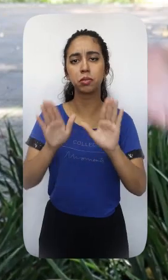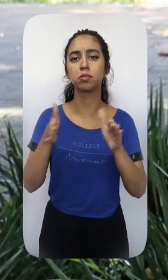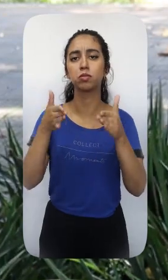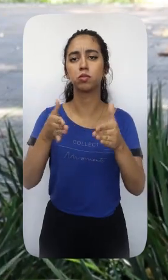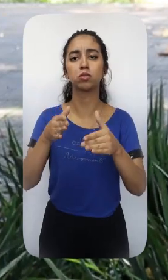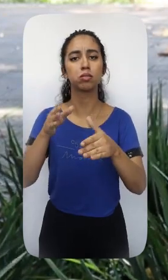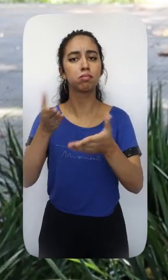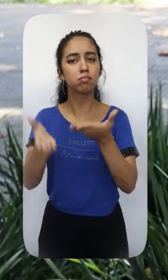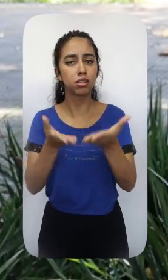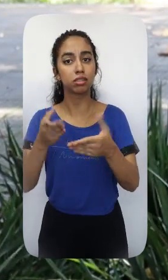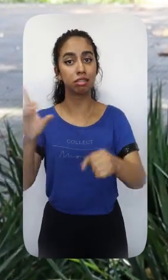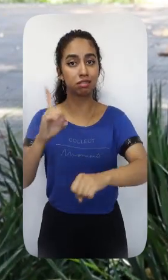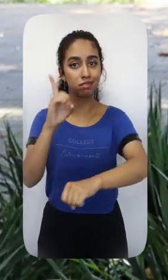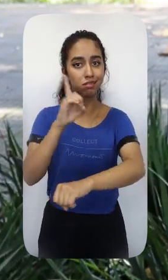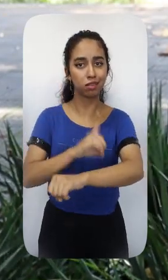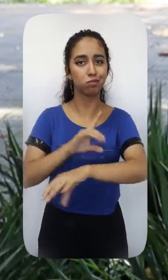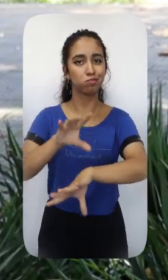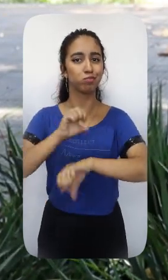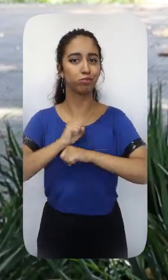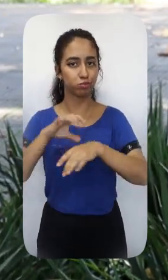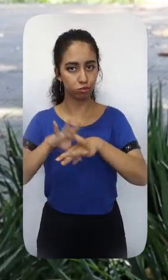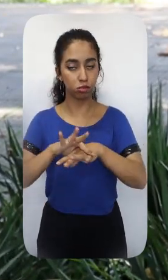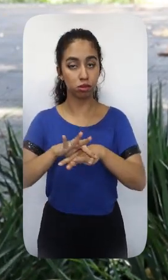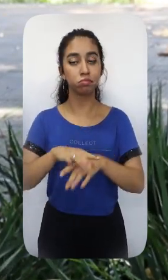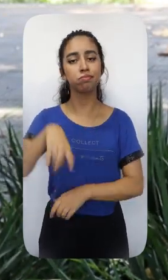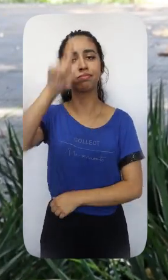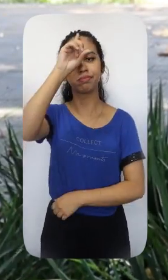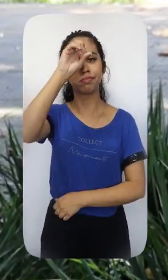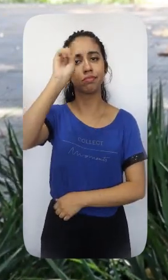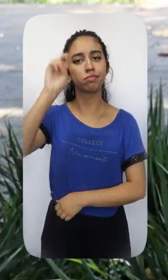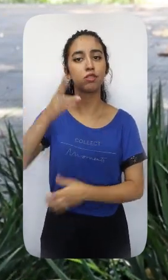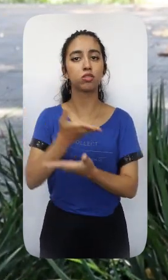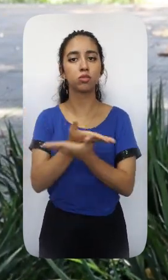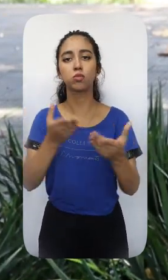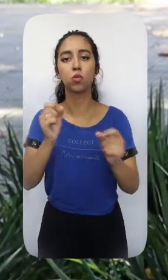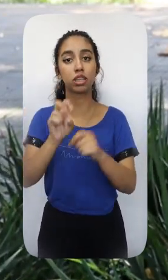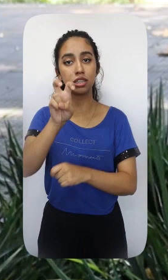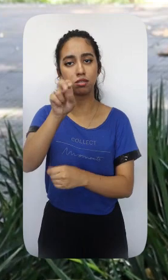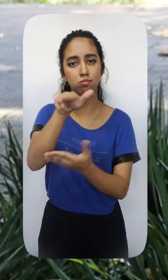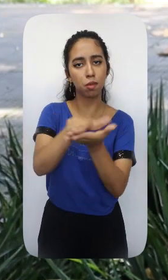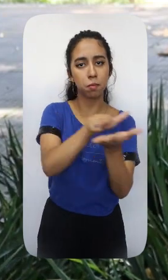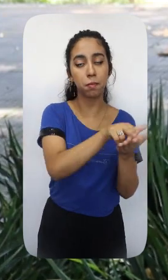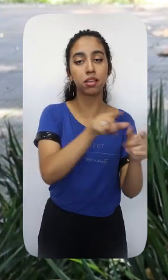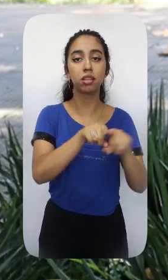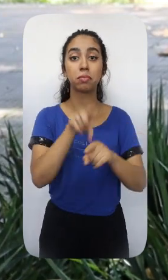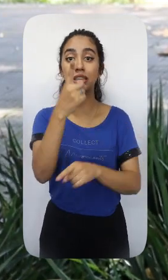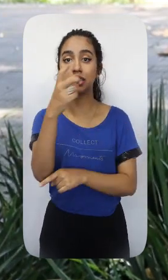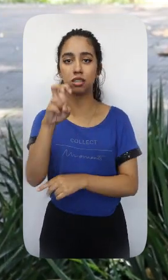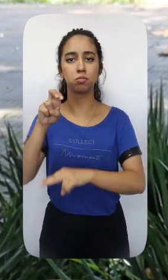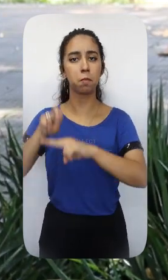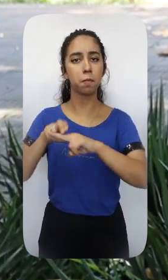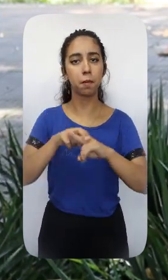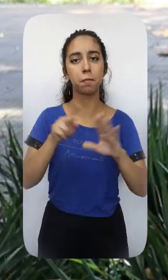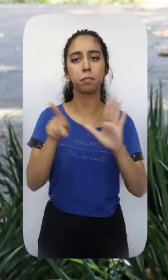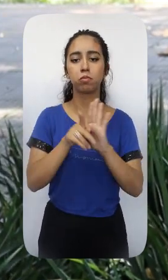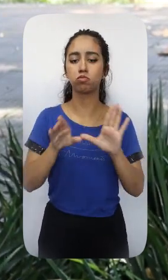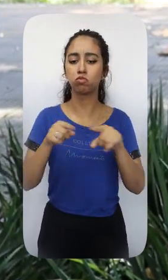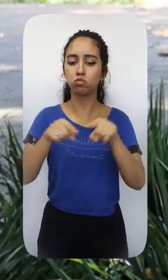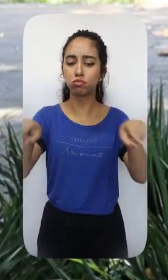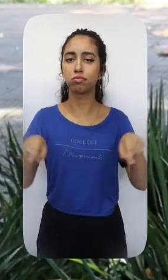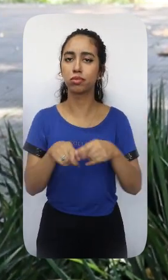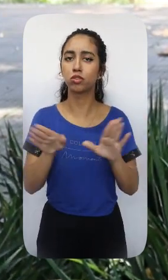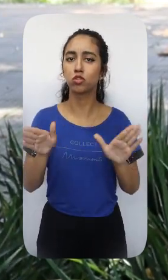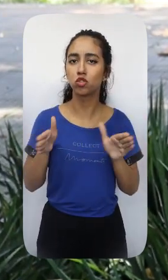atendimento exclusivo para pacientes com dengue pronto socorro municipal disponibilizará cinco leitos e 15 poltronas num